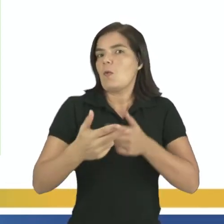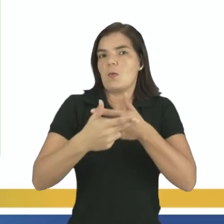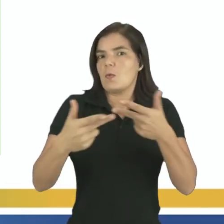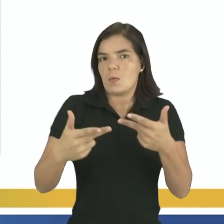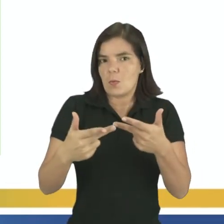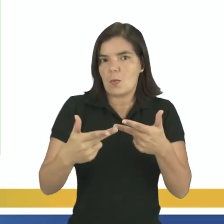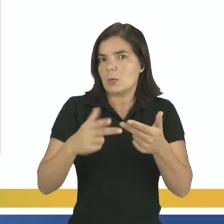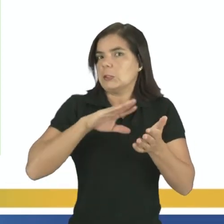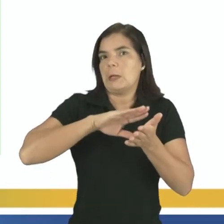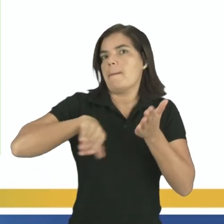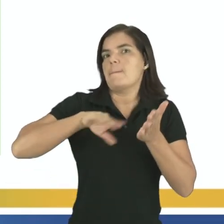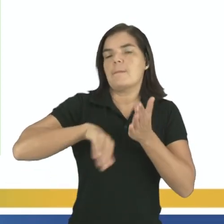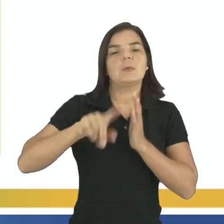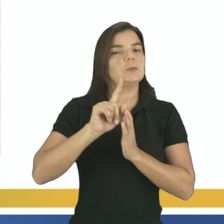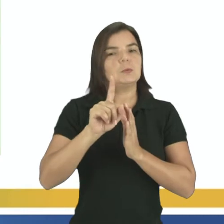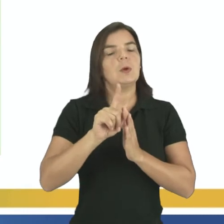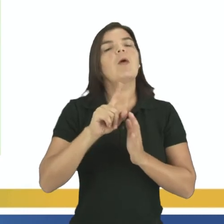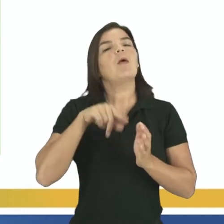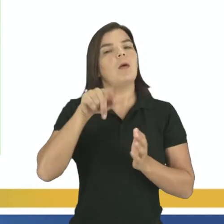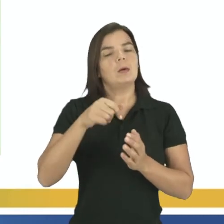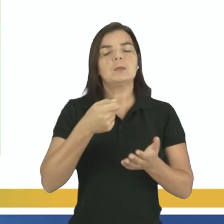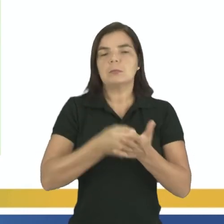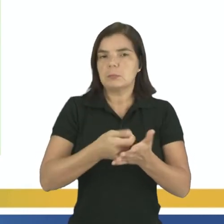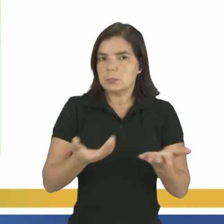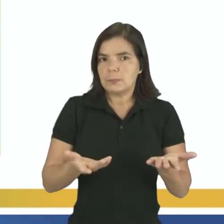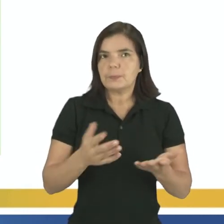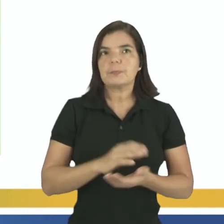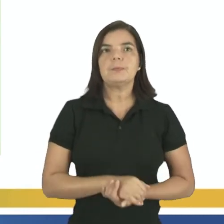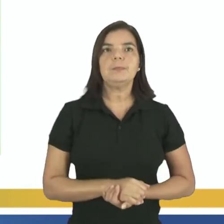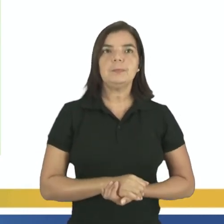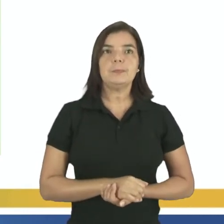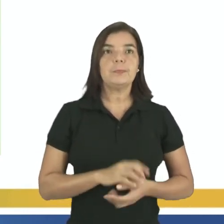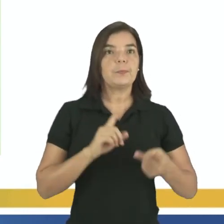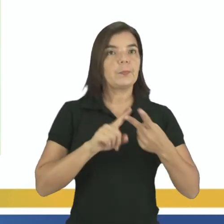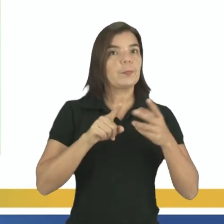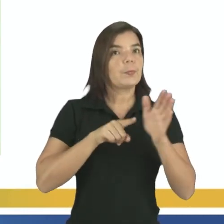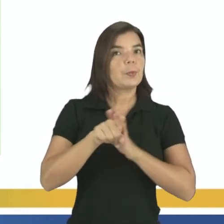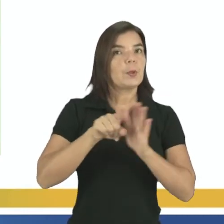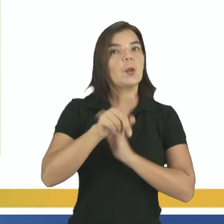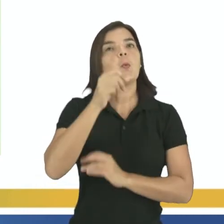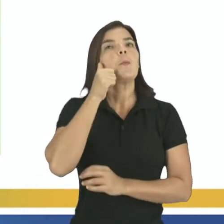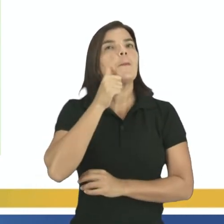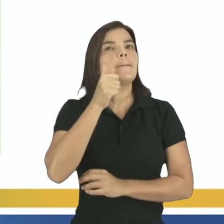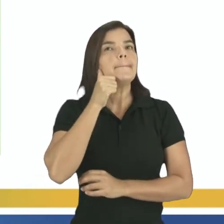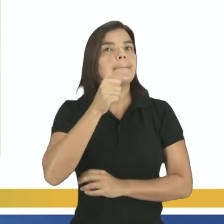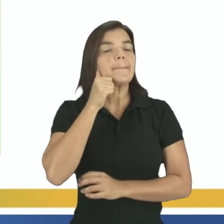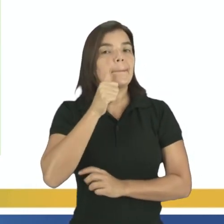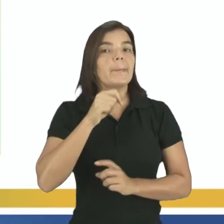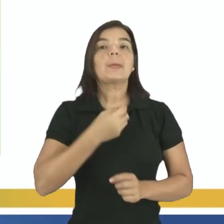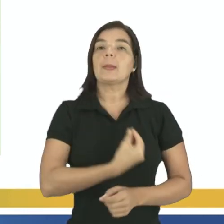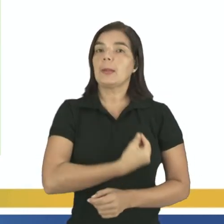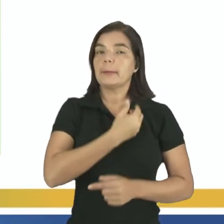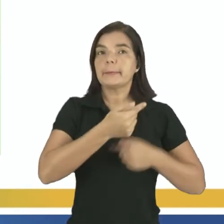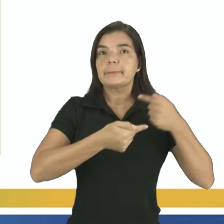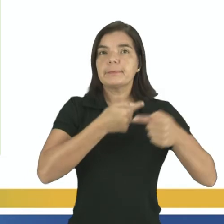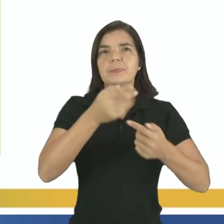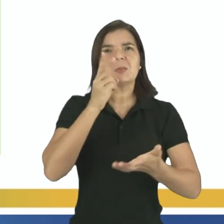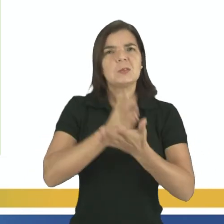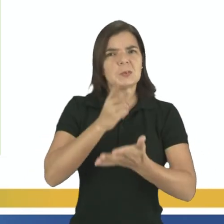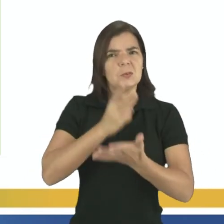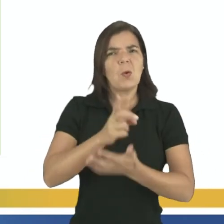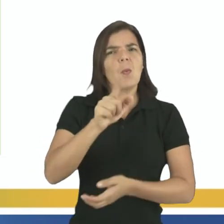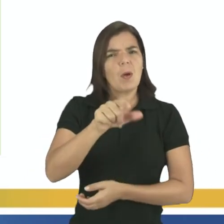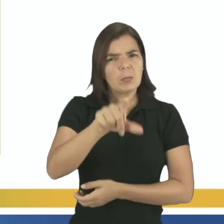que seja dispensável, algo obrigatório. Segunda questão: para a mulher, a reprodução sempre foi